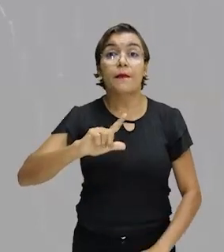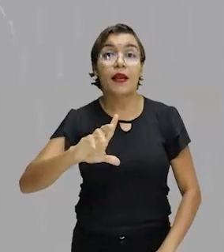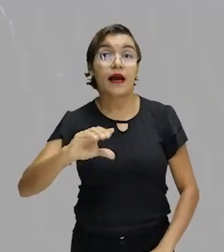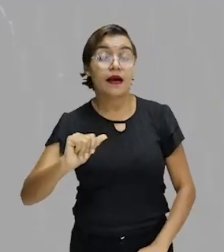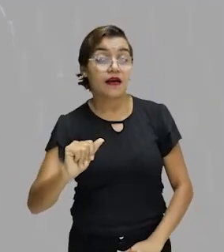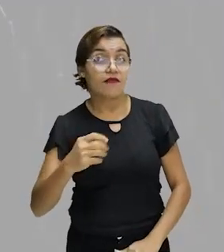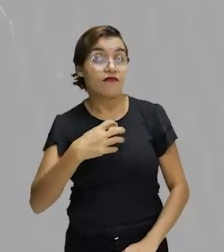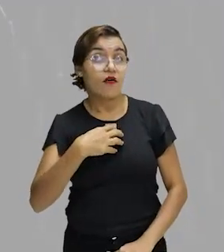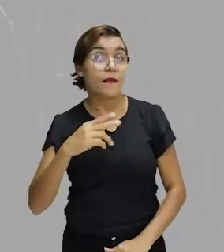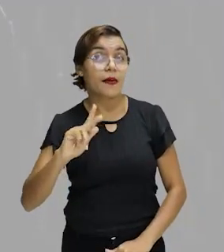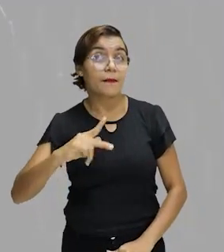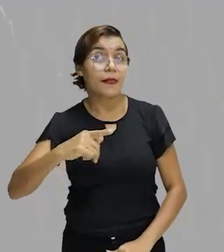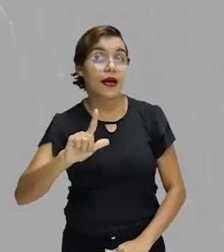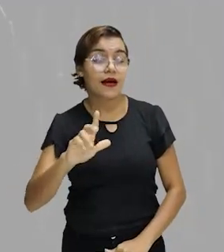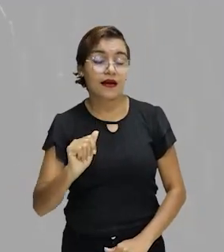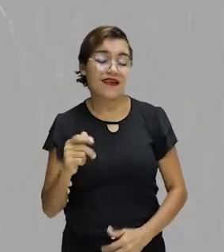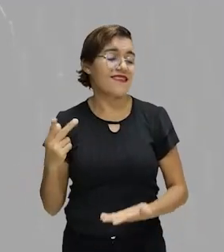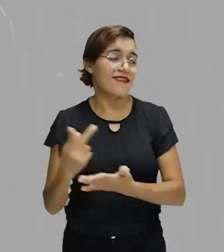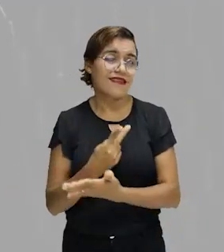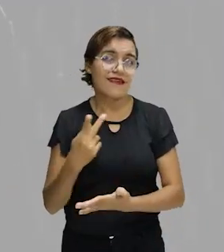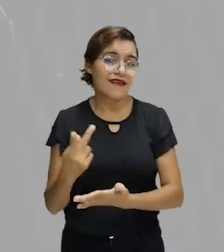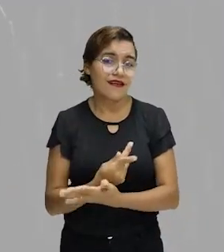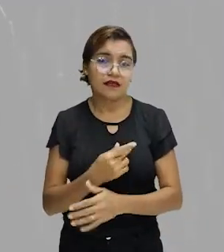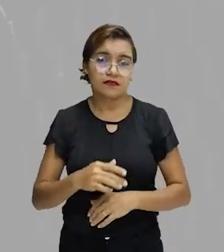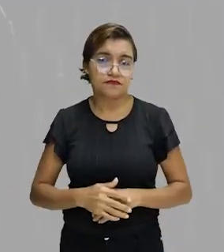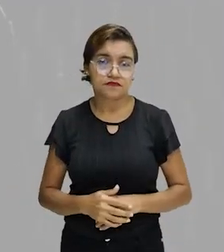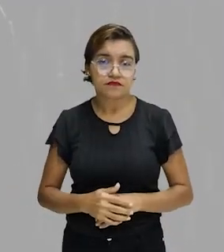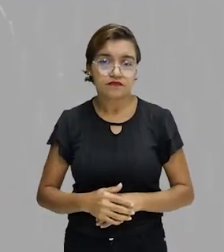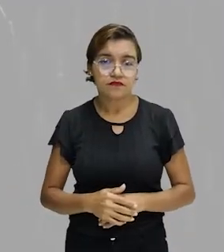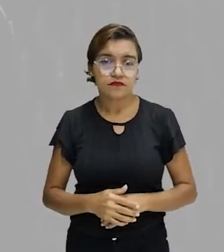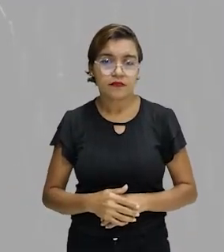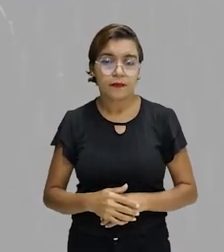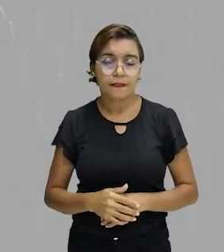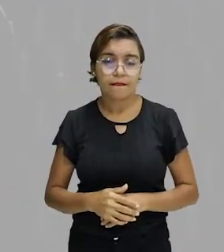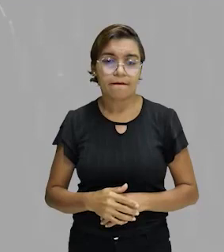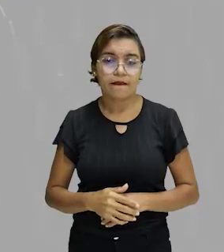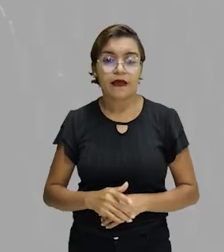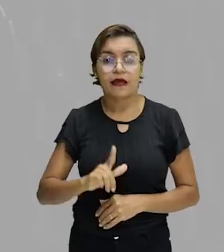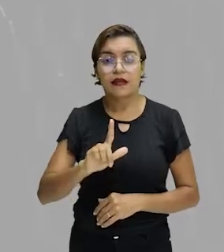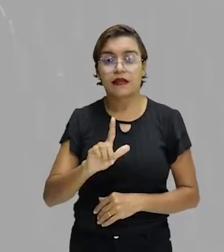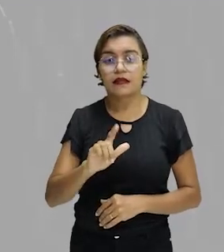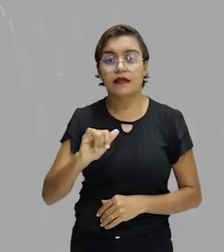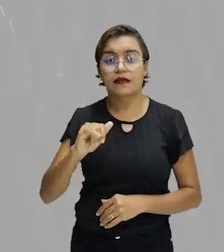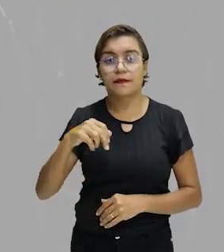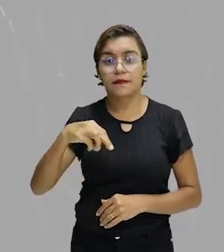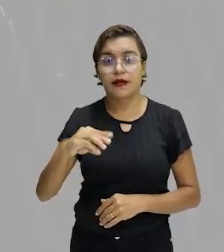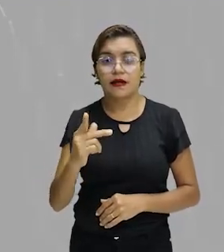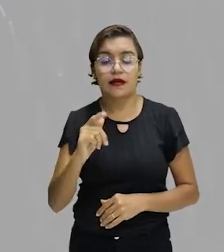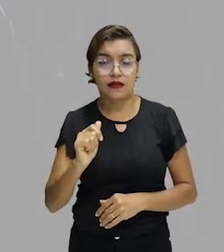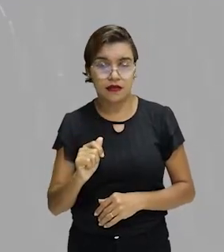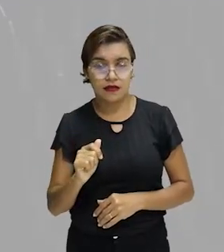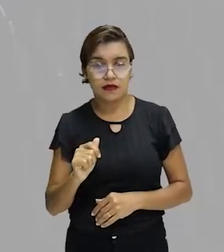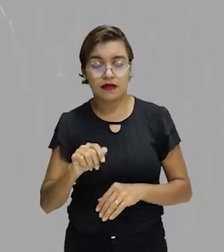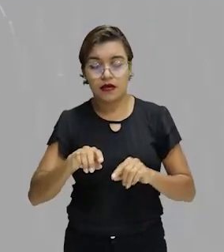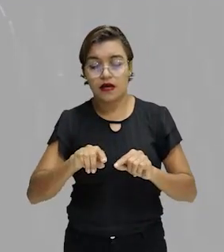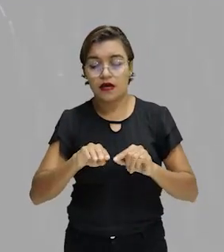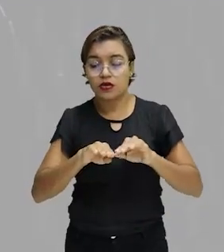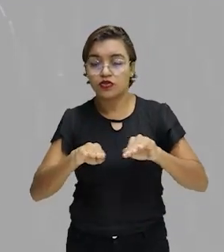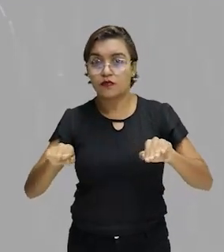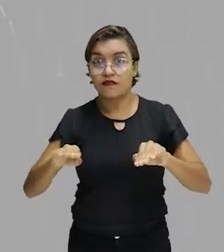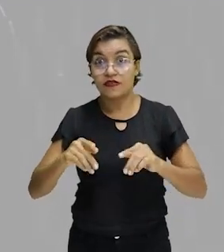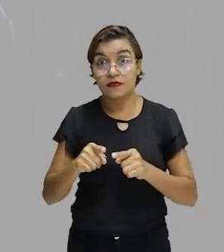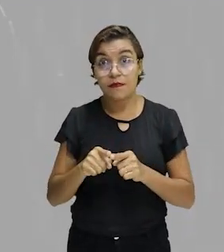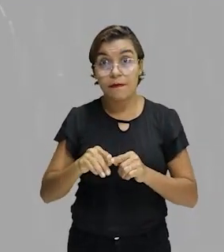está errado. Na forma de limalha, nós temos uma superfície de contato maior. E não é o gráfico